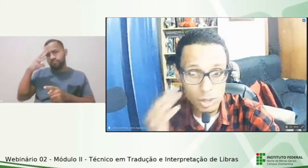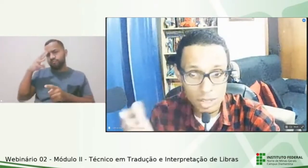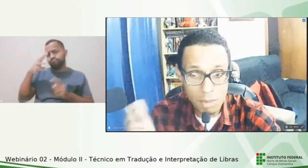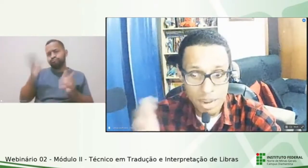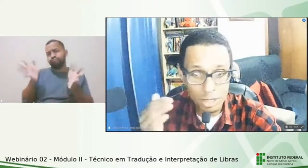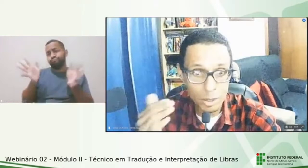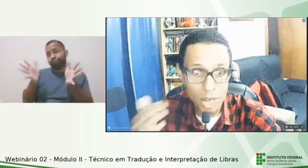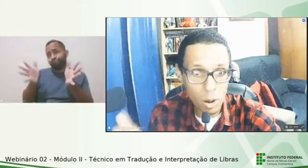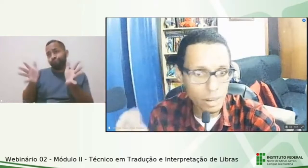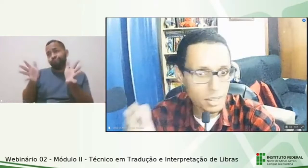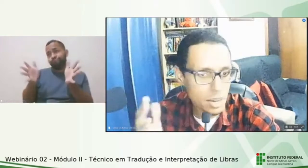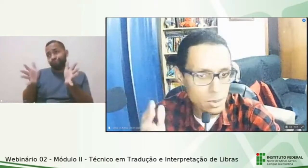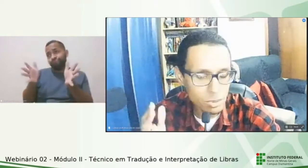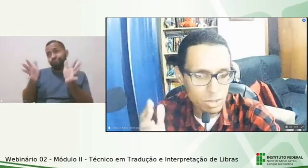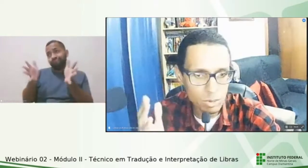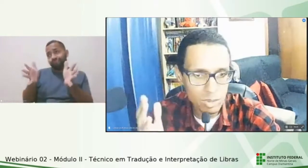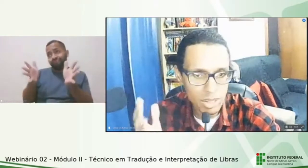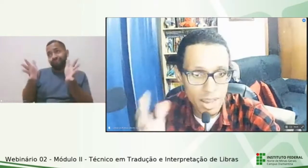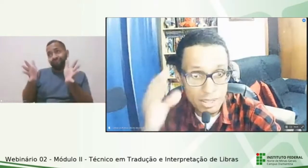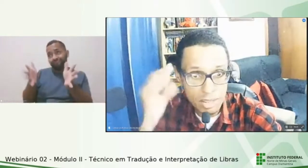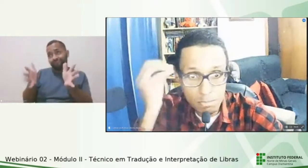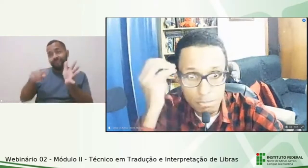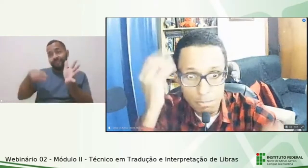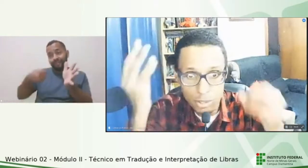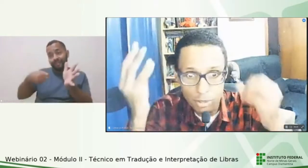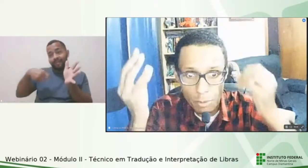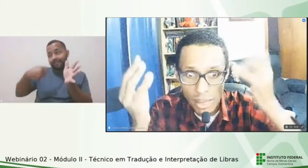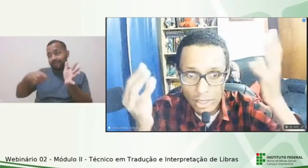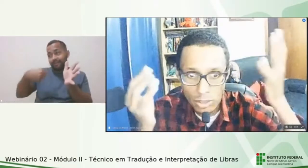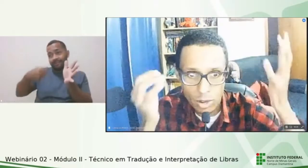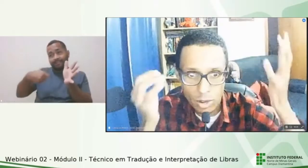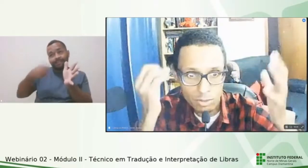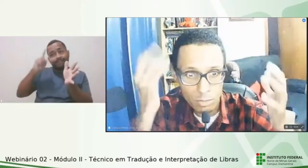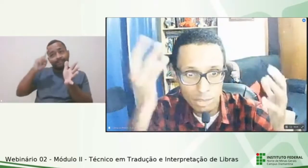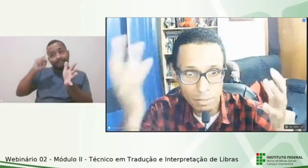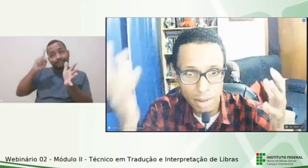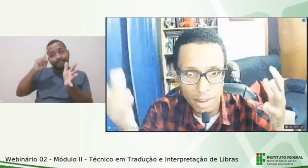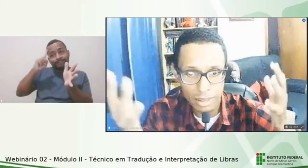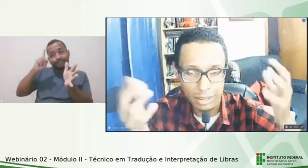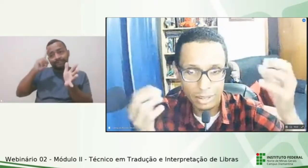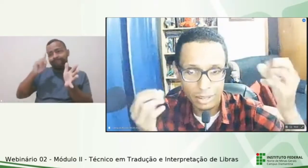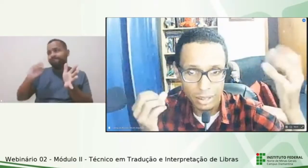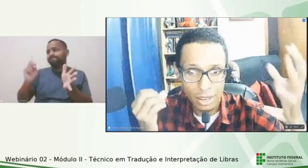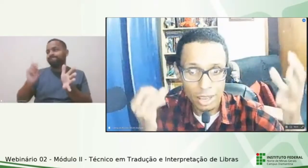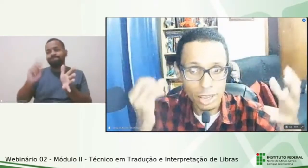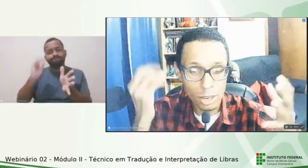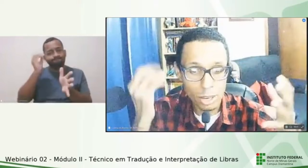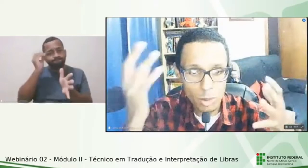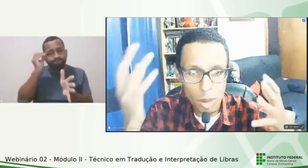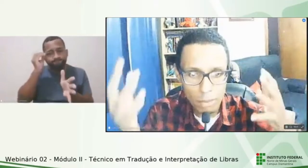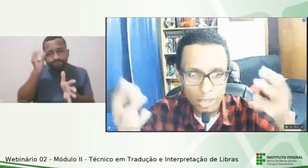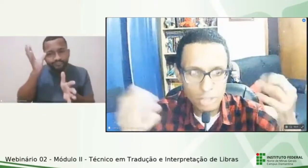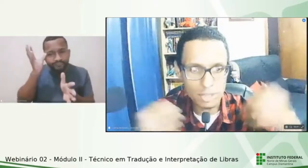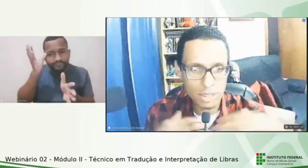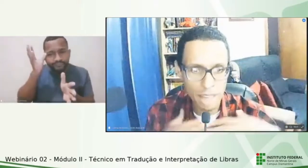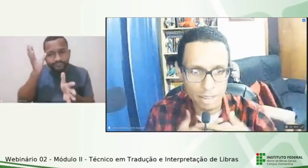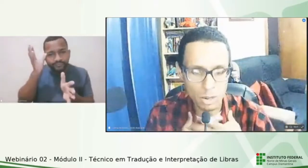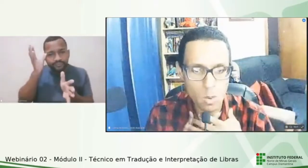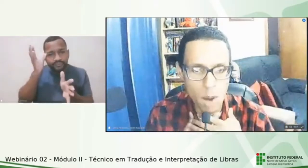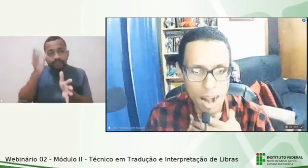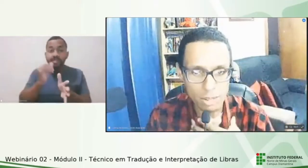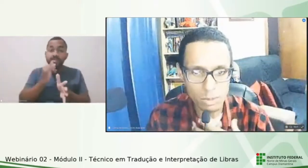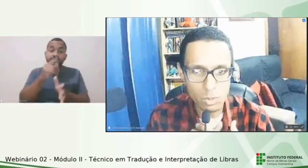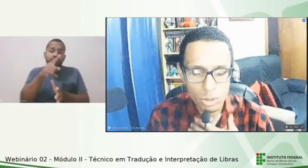toda semana, toda hora? Não. São sinais que possivelmente nós não vamos lembrar. Eu sou amante de sinais.